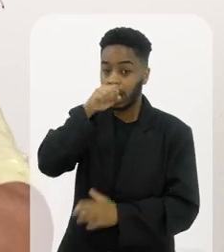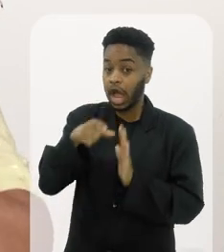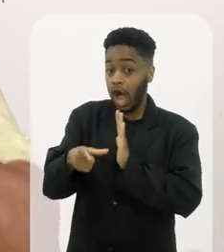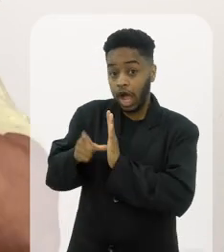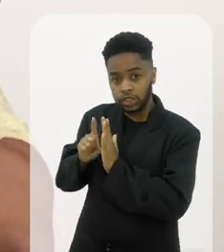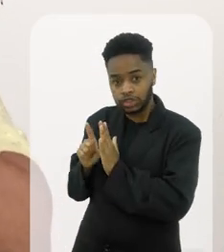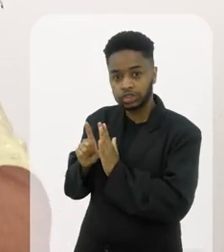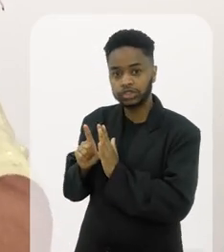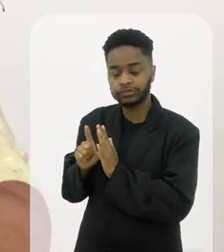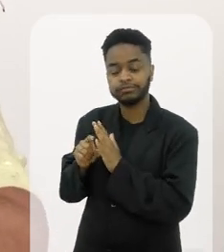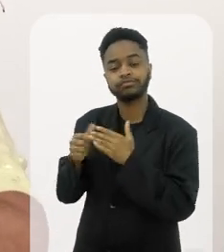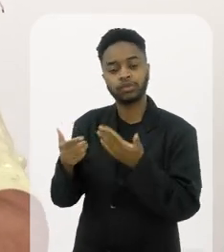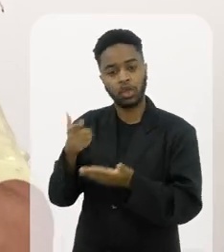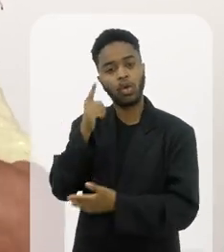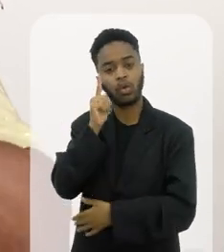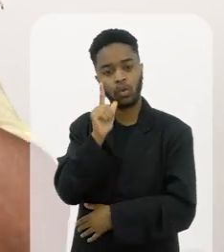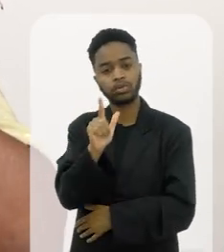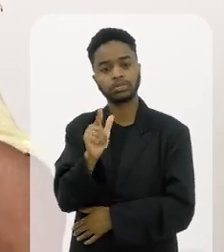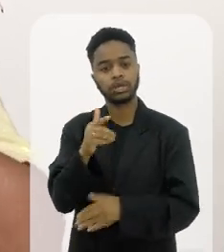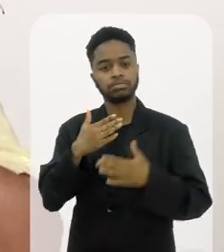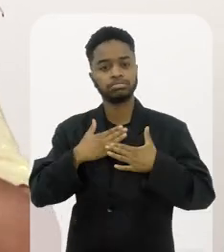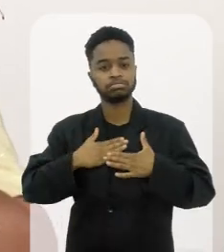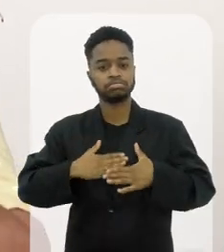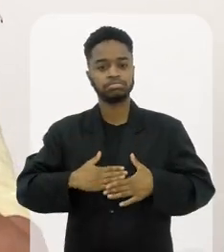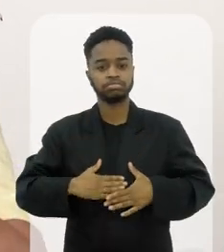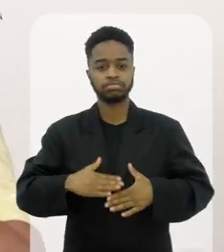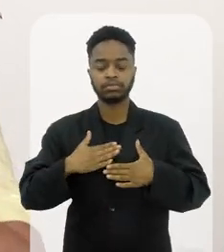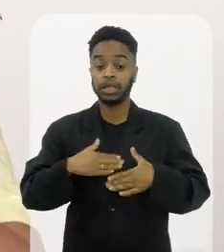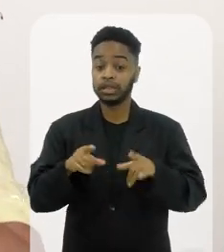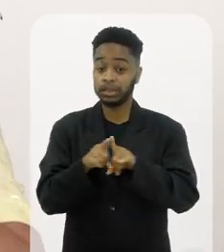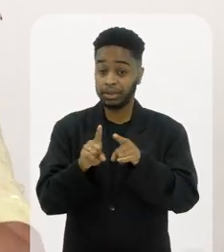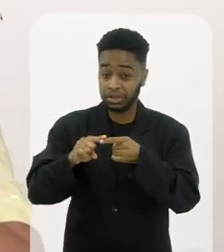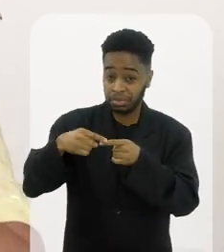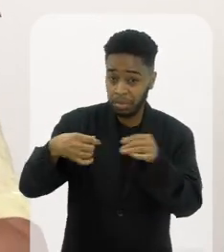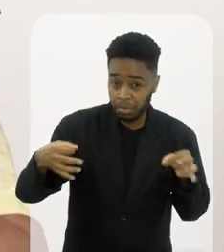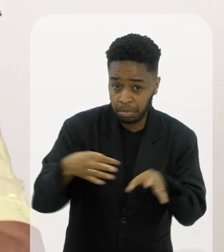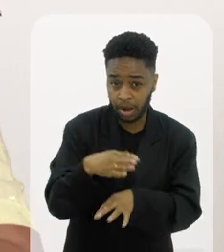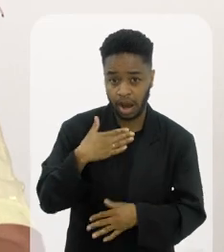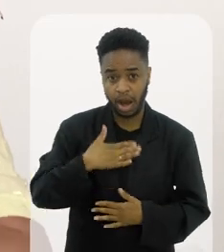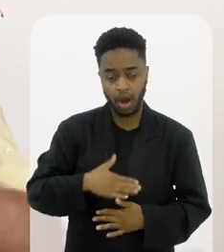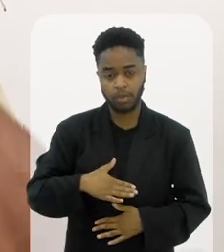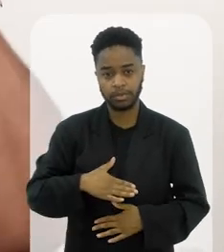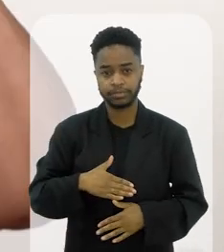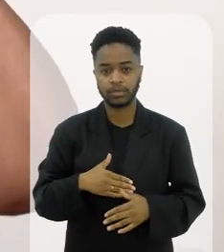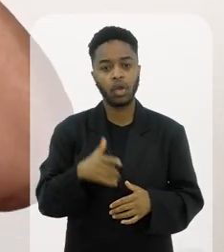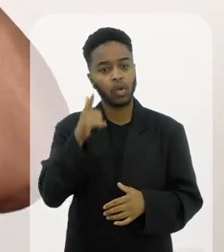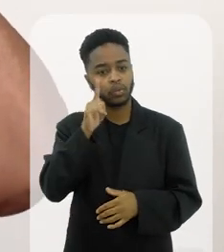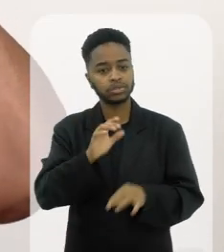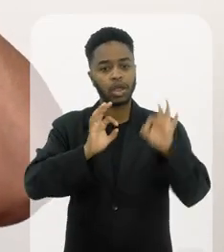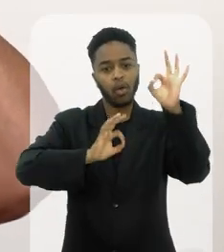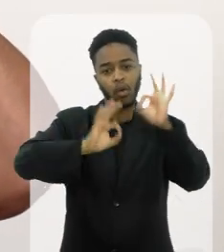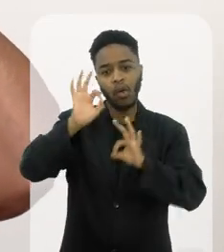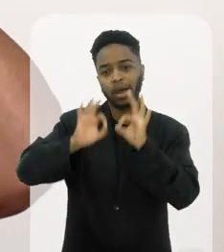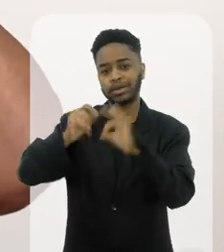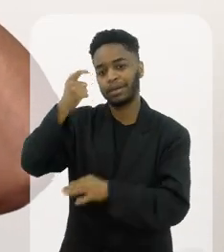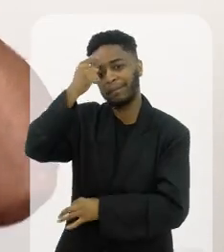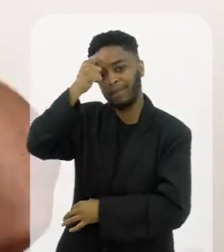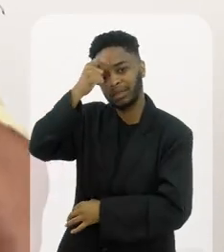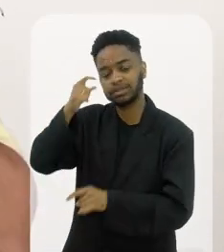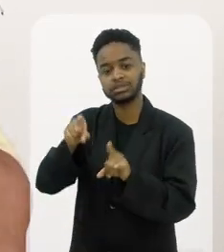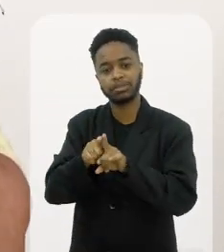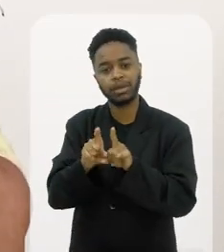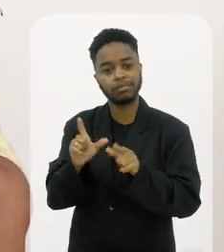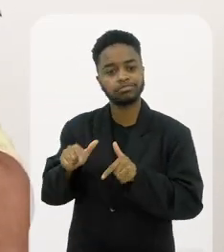você, se você respirar antes, você já consegue se acalmar. E se acalmando, você consegue colocar